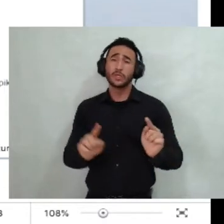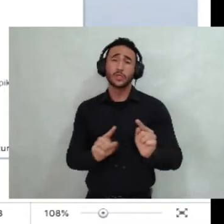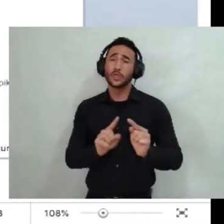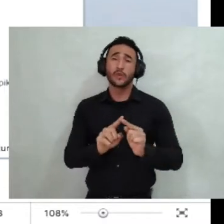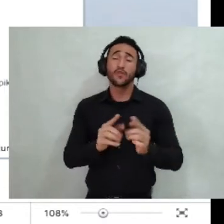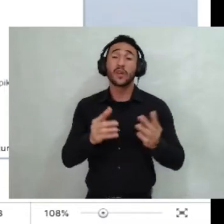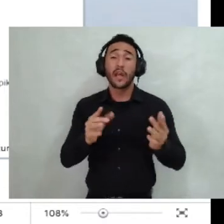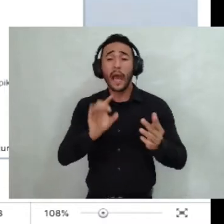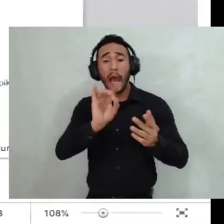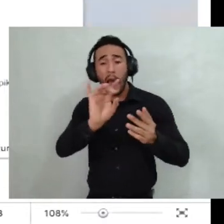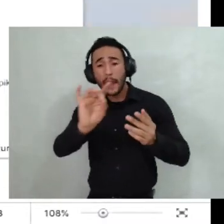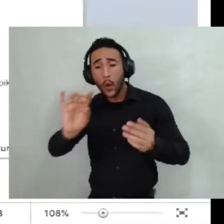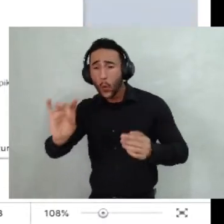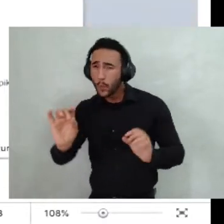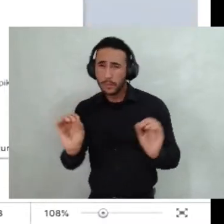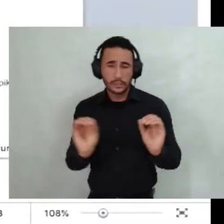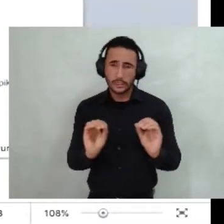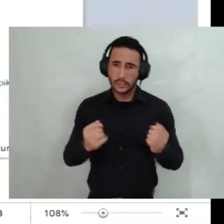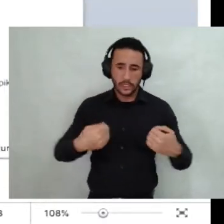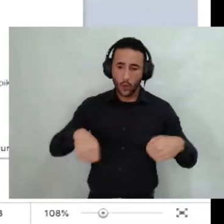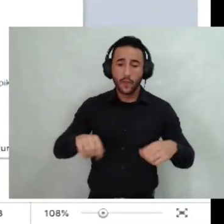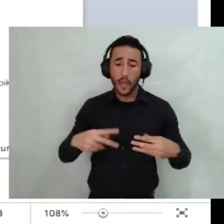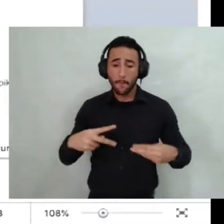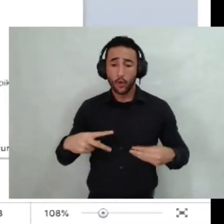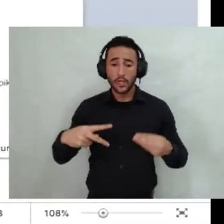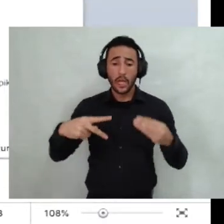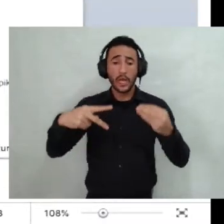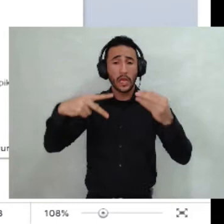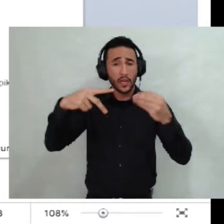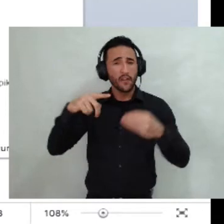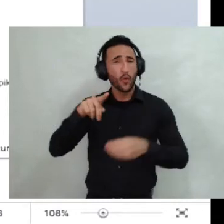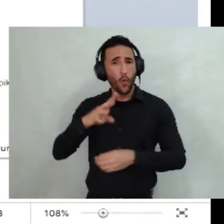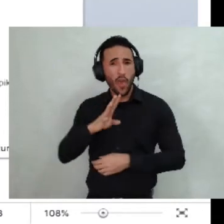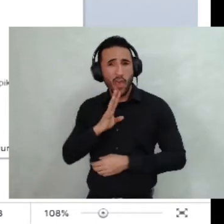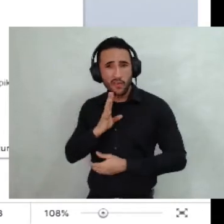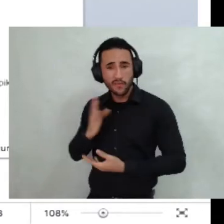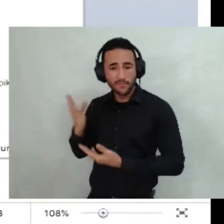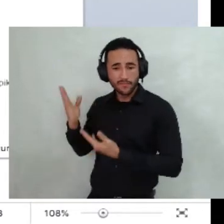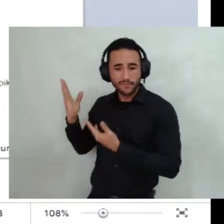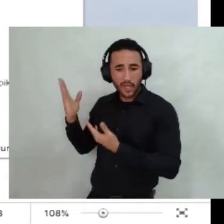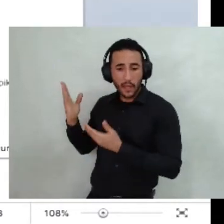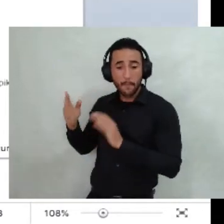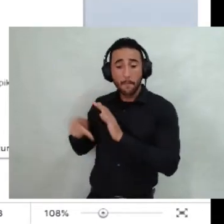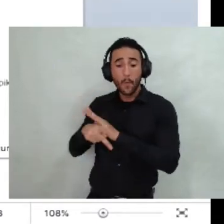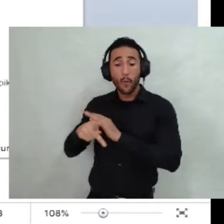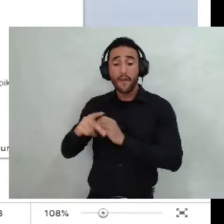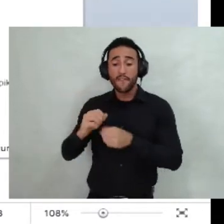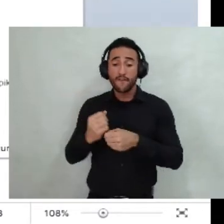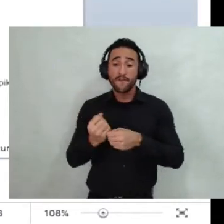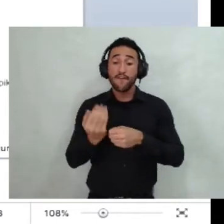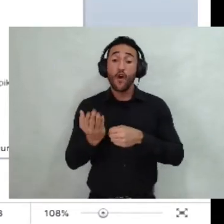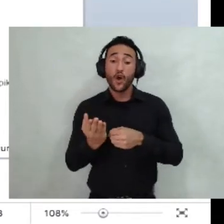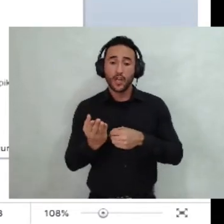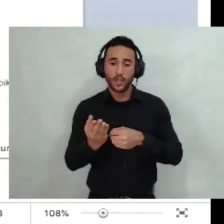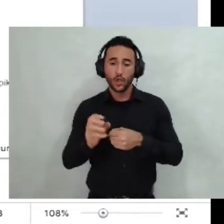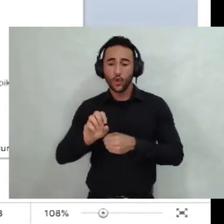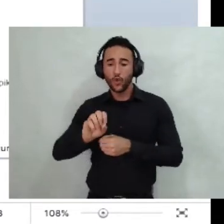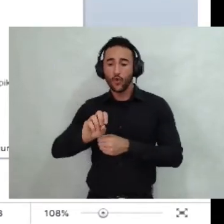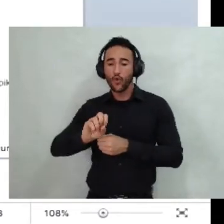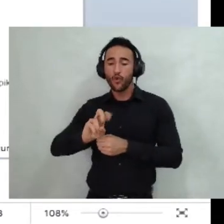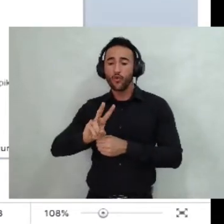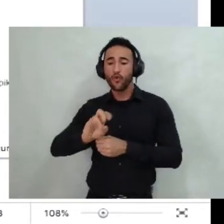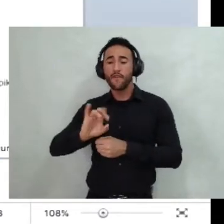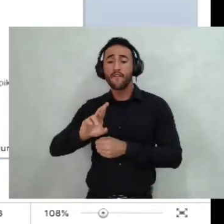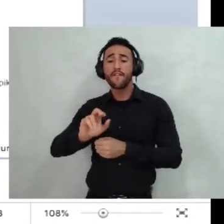A proteína spike, que os senhores ouvem falar, que é uma proteína externa do vírus, e aqui são protocolos de